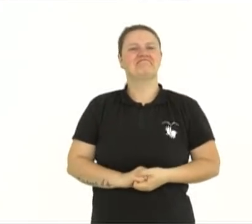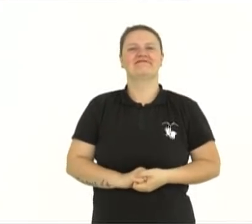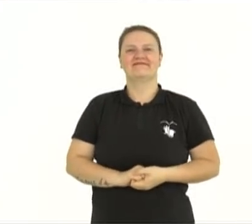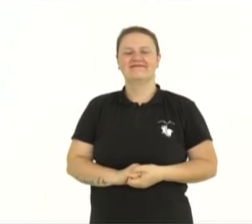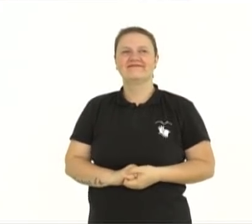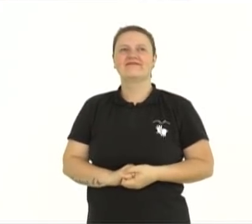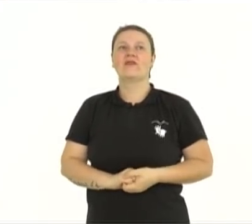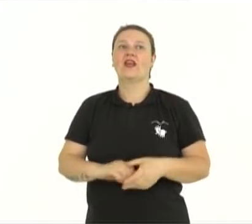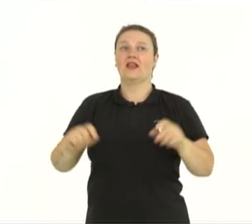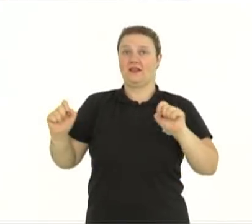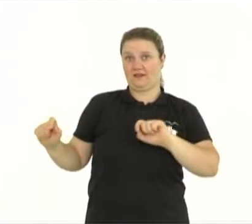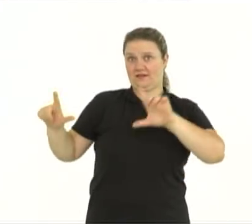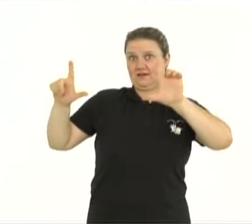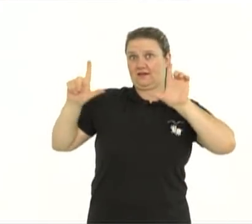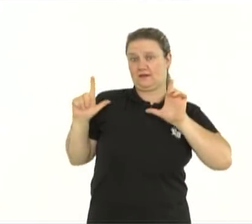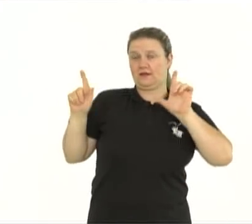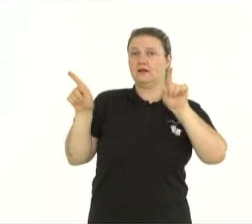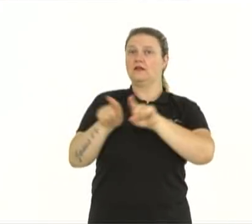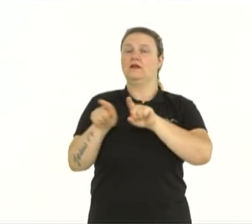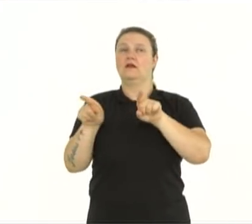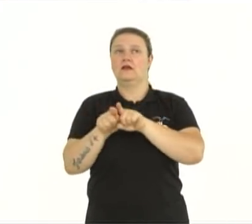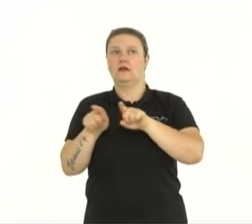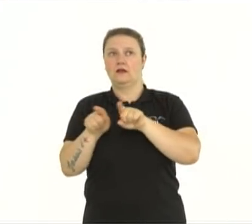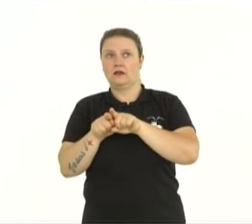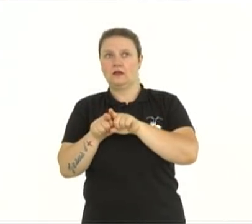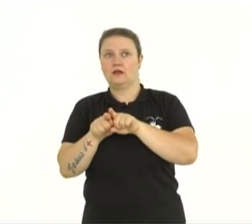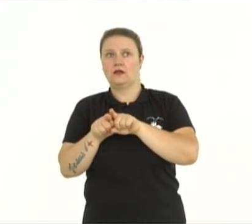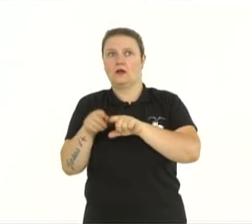E aqui também é